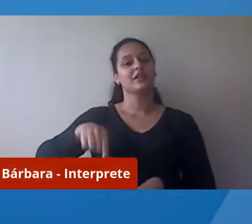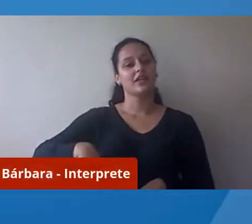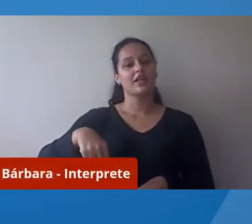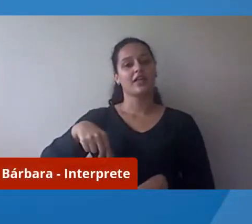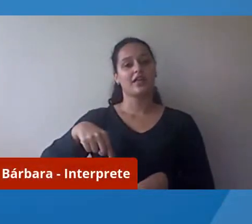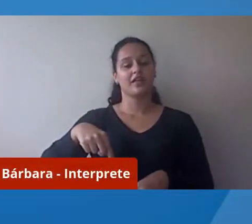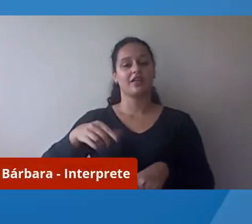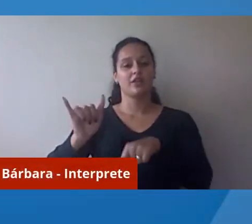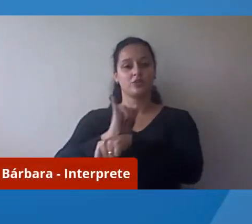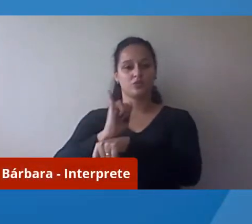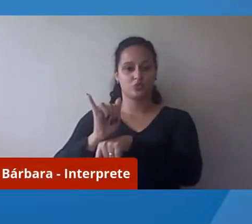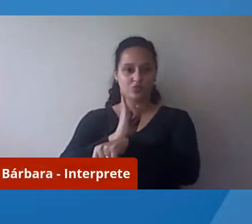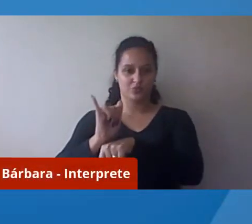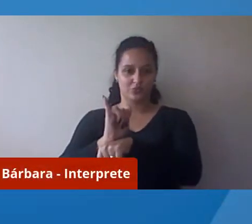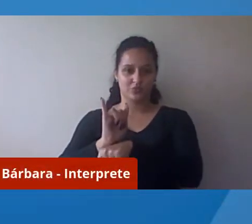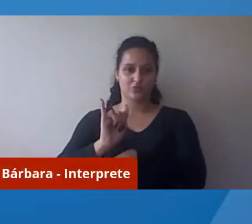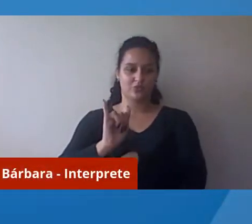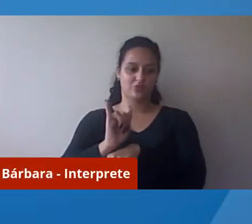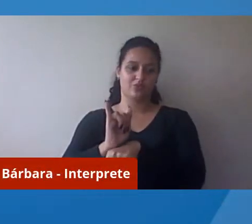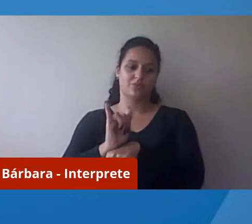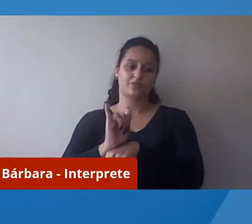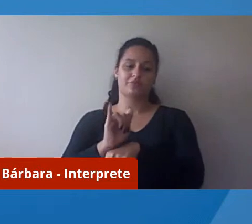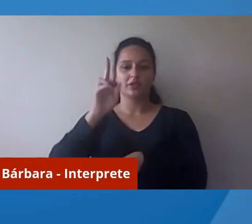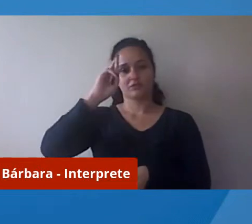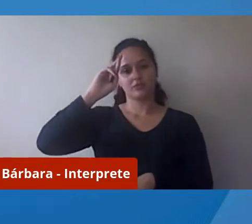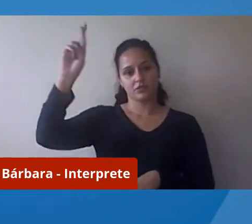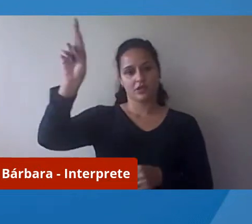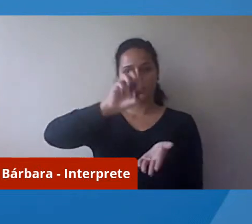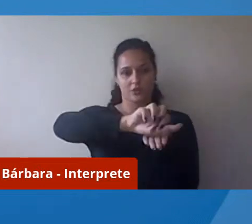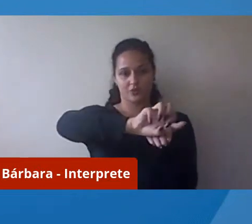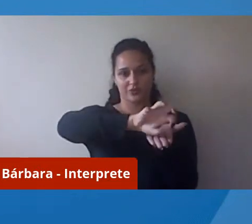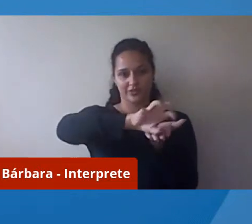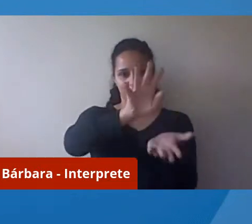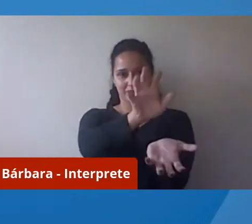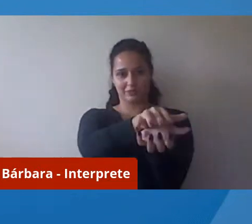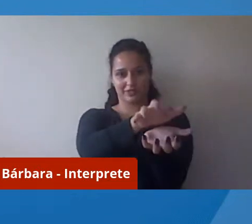Então, até mais tarde. E obrigada.